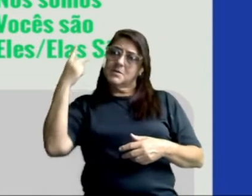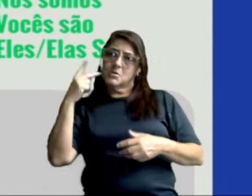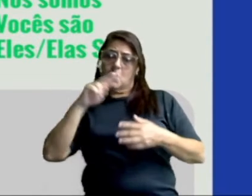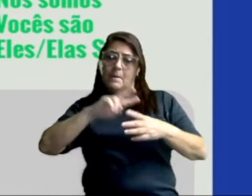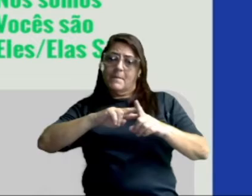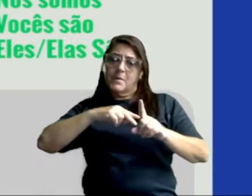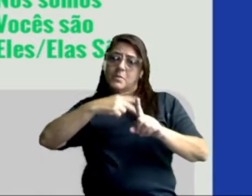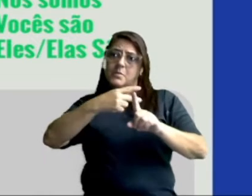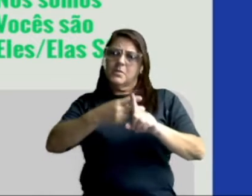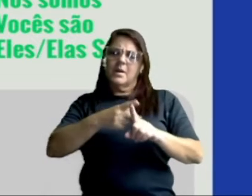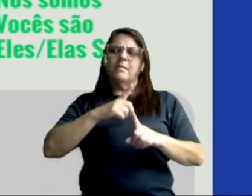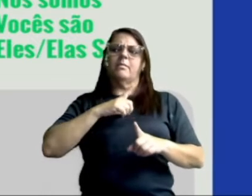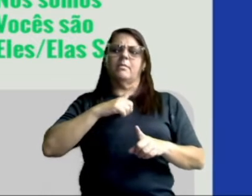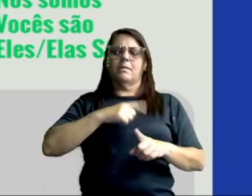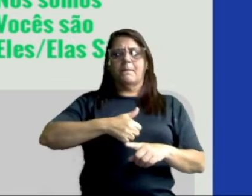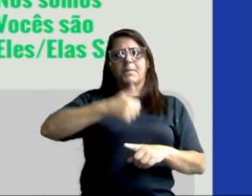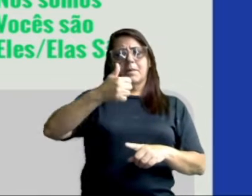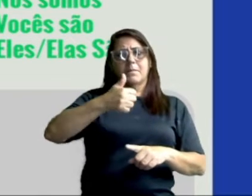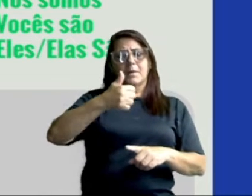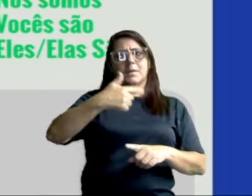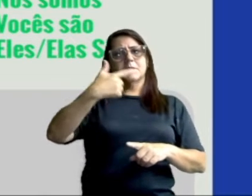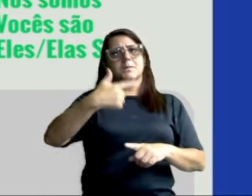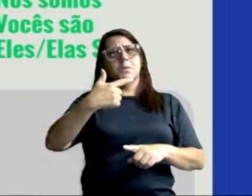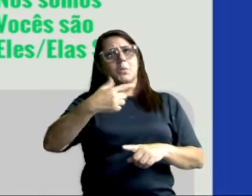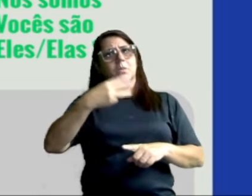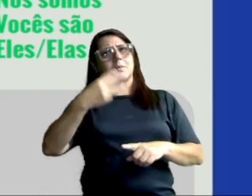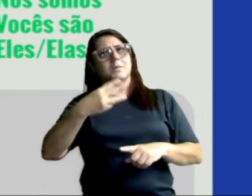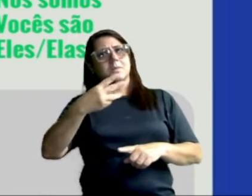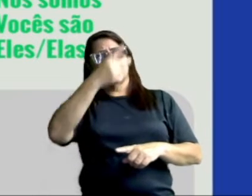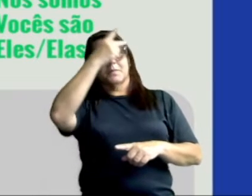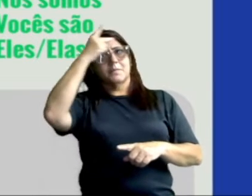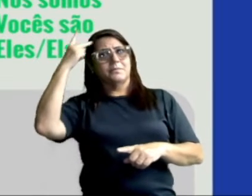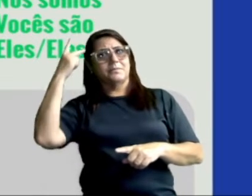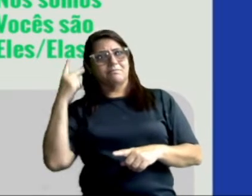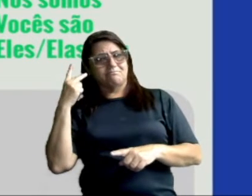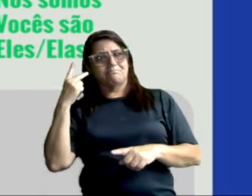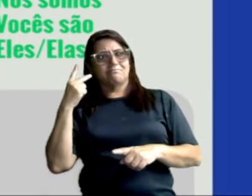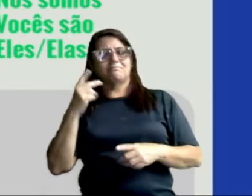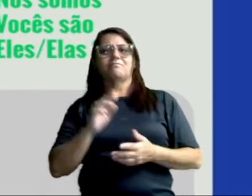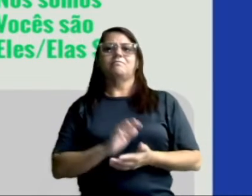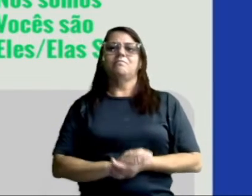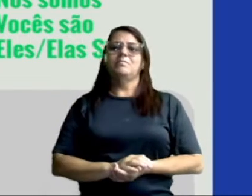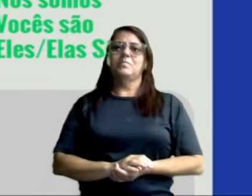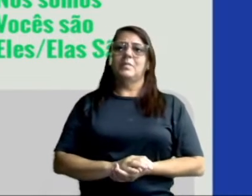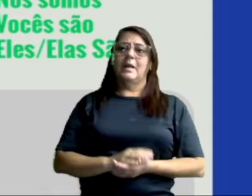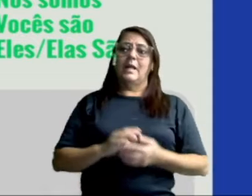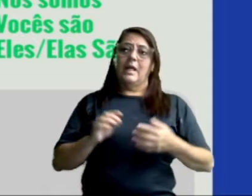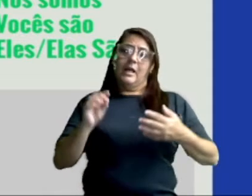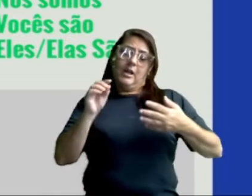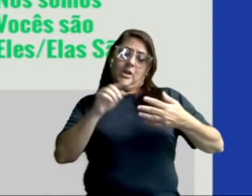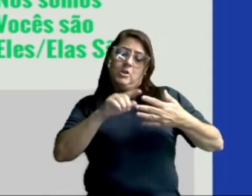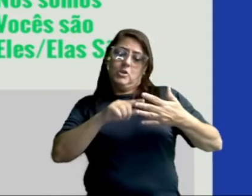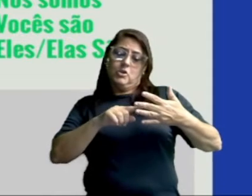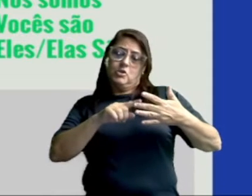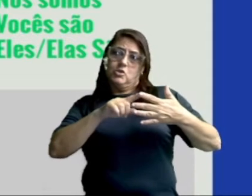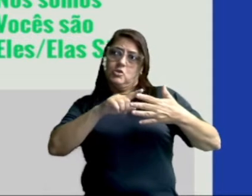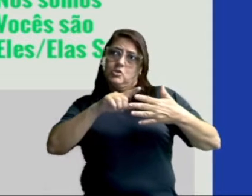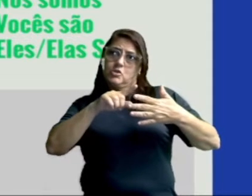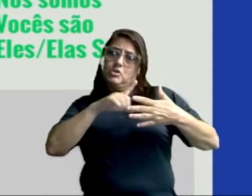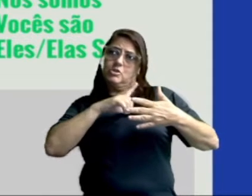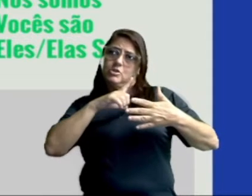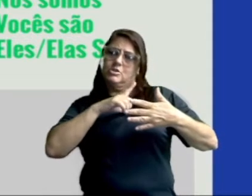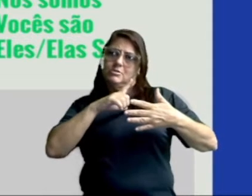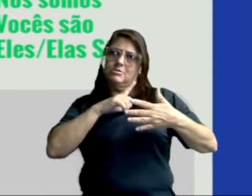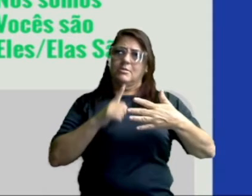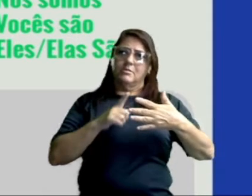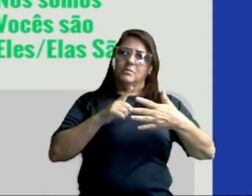o plural, também temos primeira, segunda e terceira pessoa. Na casa aí dos pronomes, nós